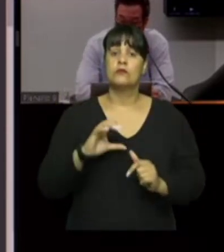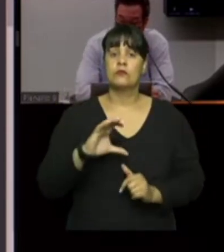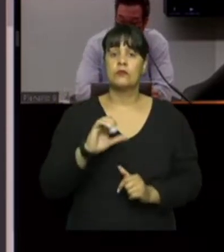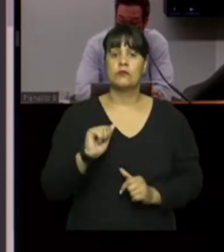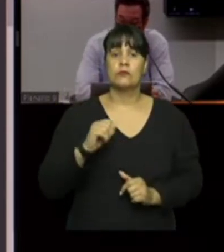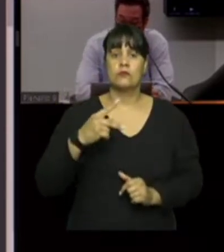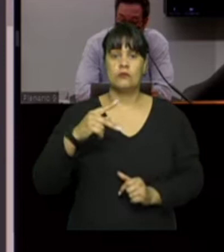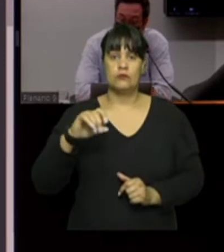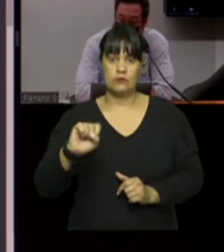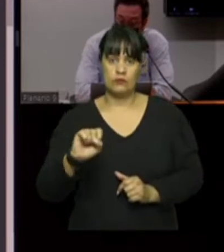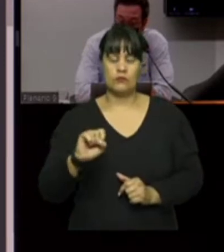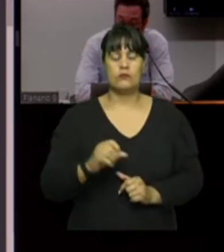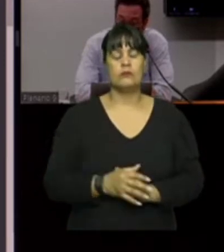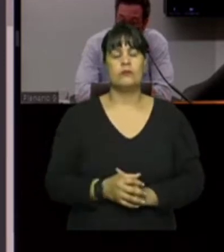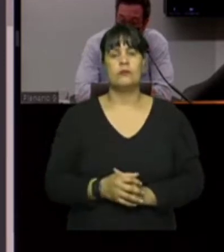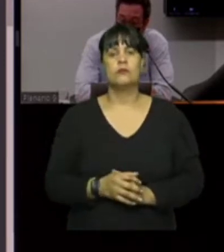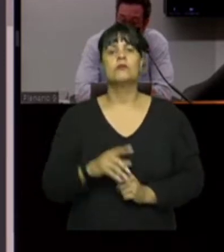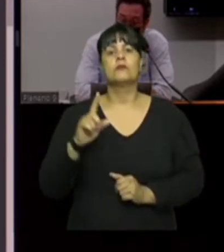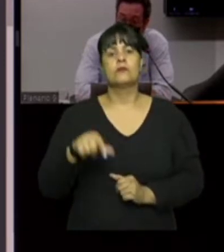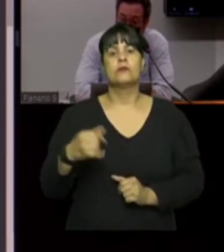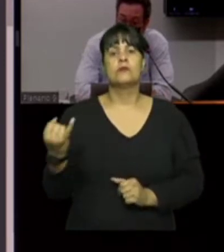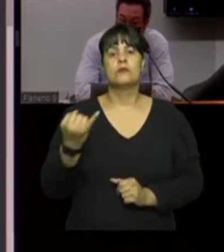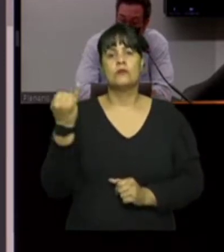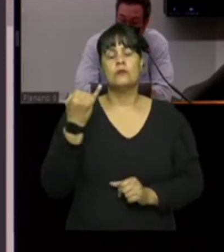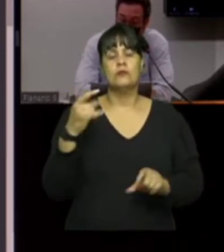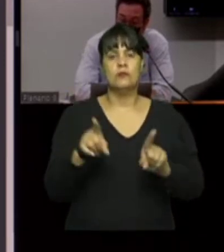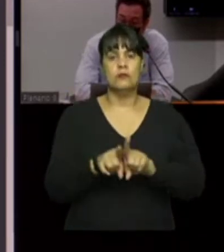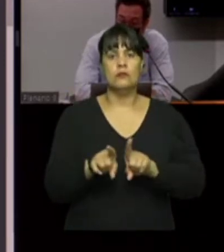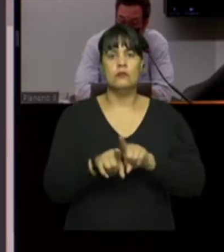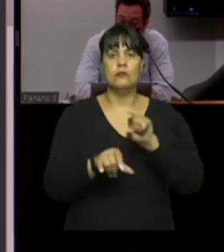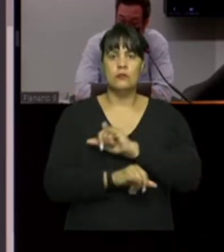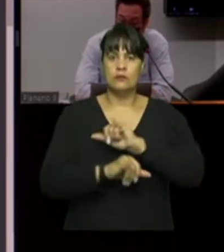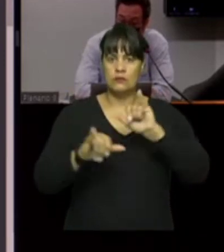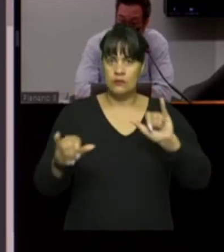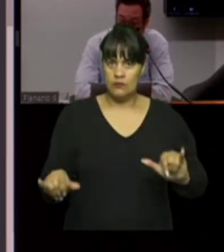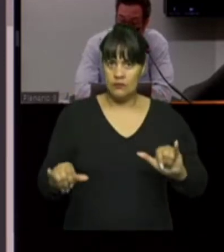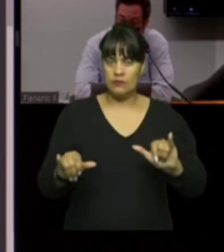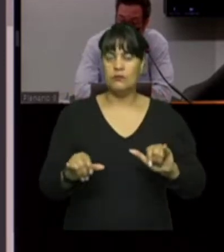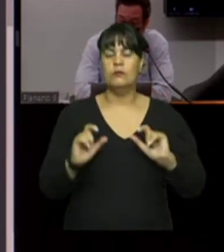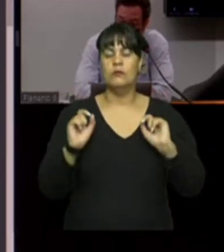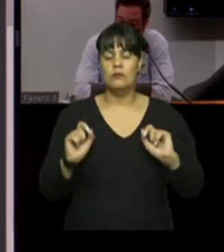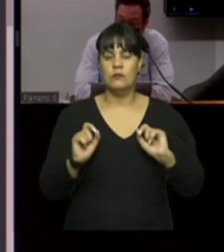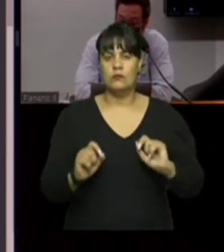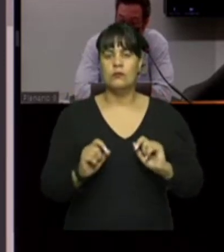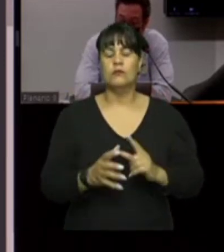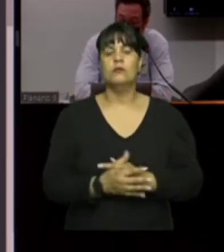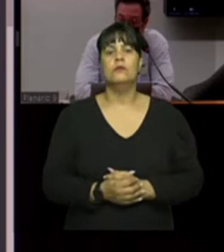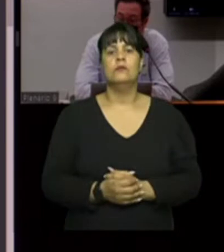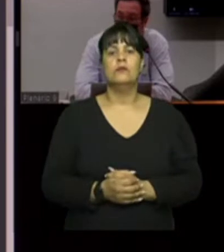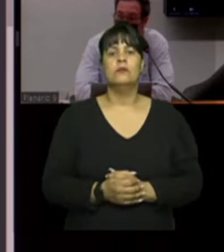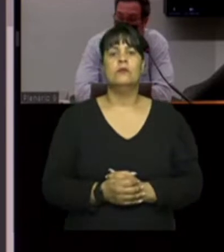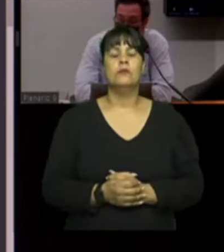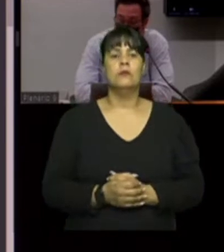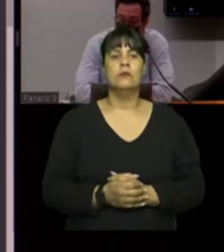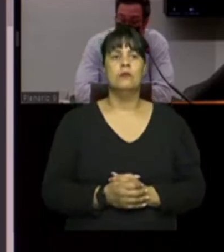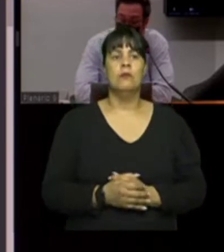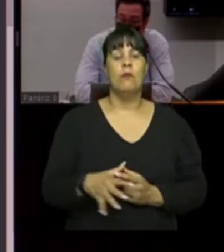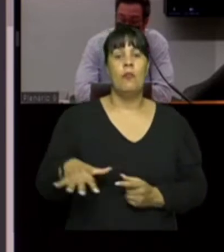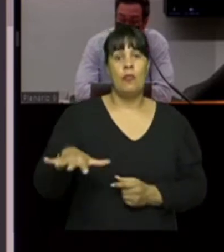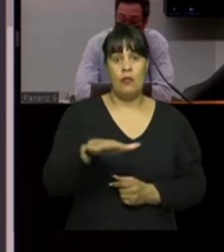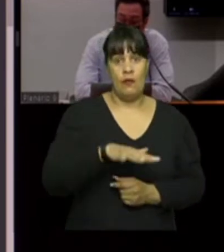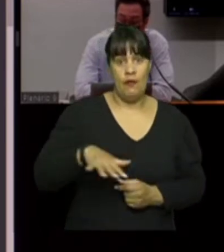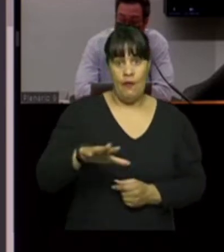Brasil. E é importante destacar que um cenário onde a rede de CAPs não atingiu